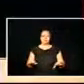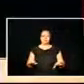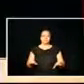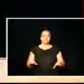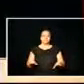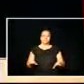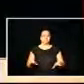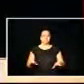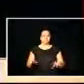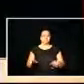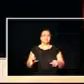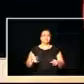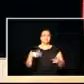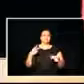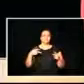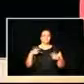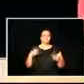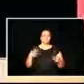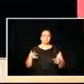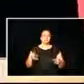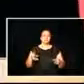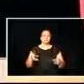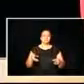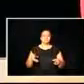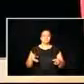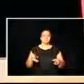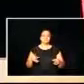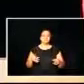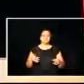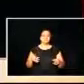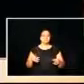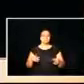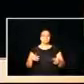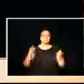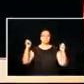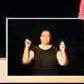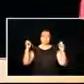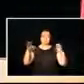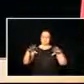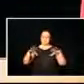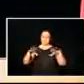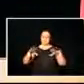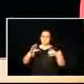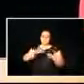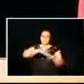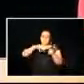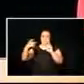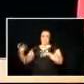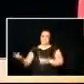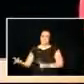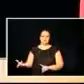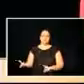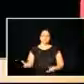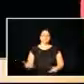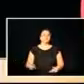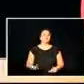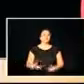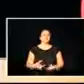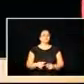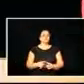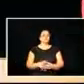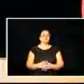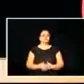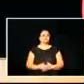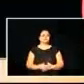popular, o feitiço vira quanto feiticeiro. Né? Então, precisa olhar. Olha, hoje à tarde, eu quero até registrar aqui